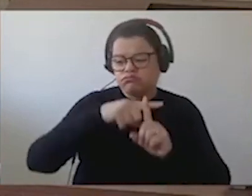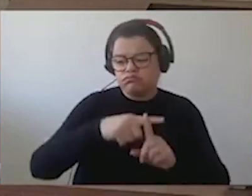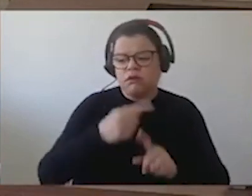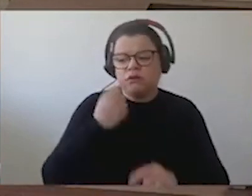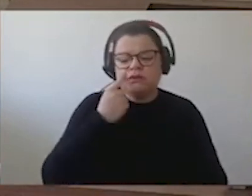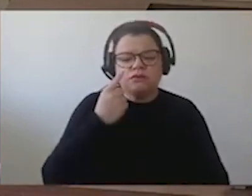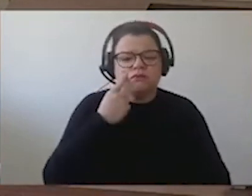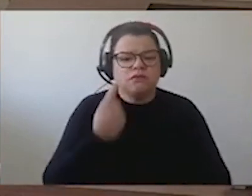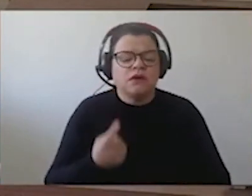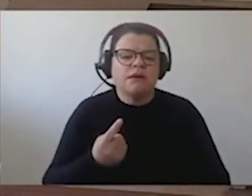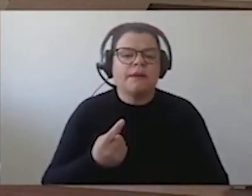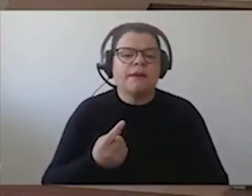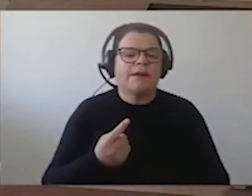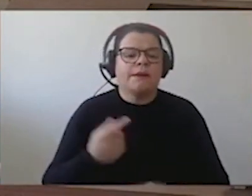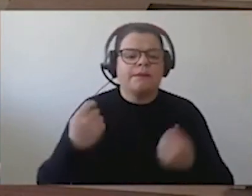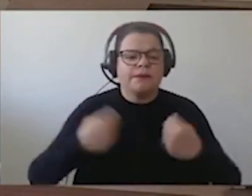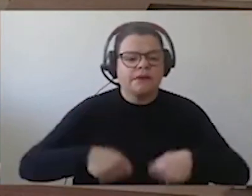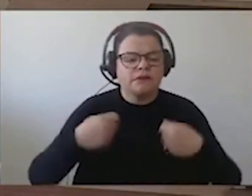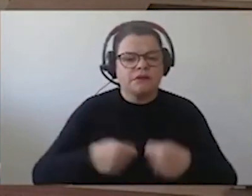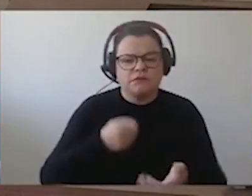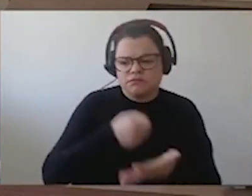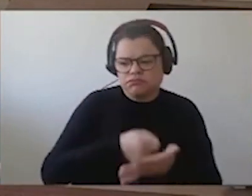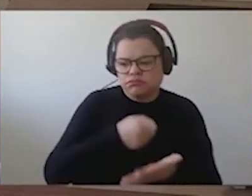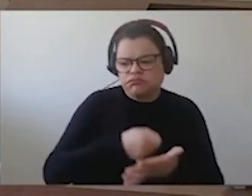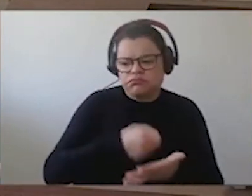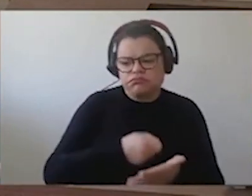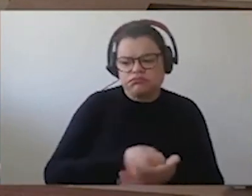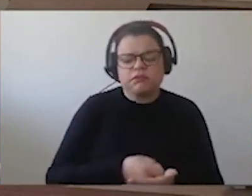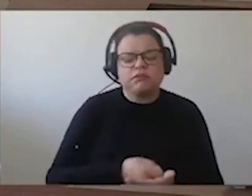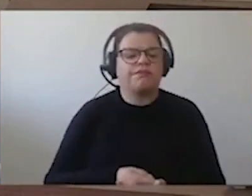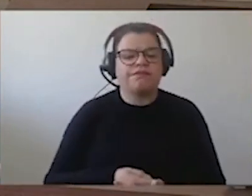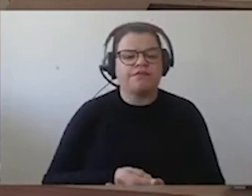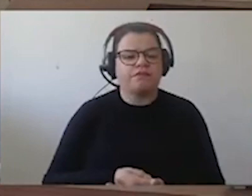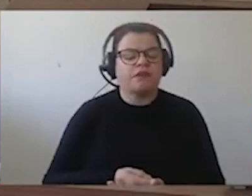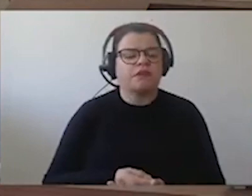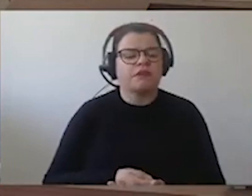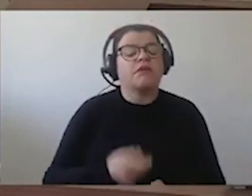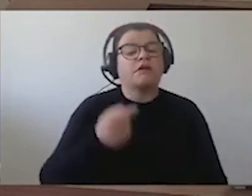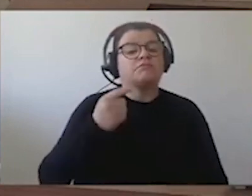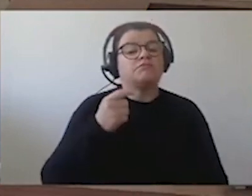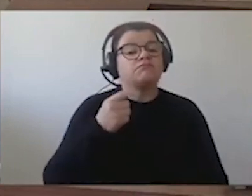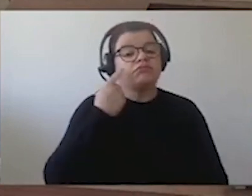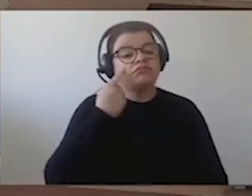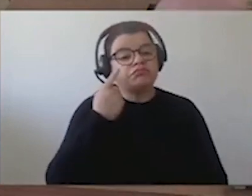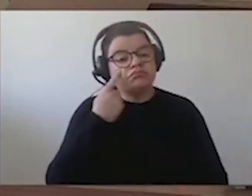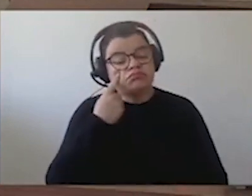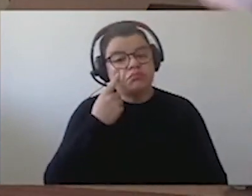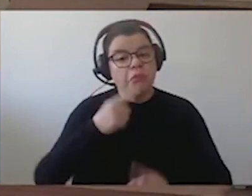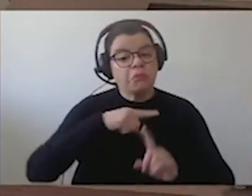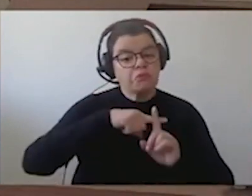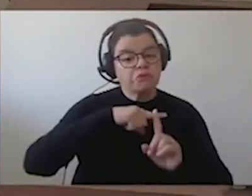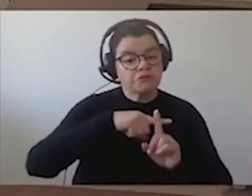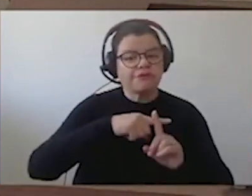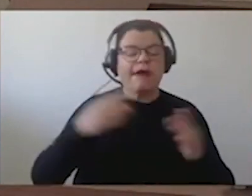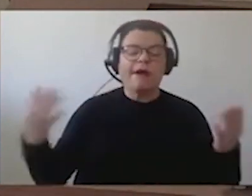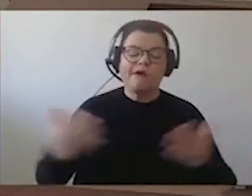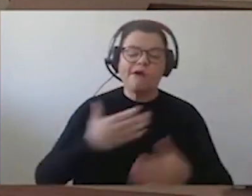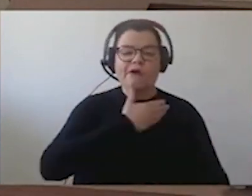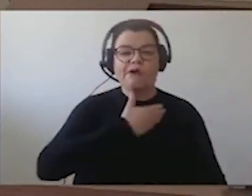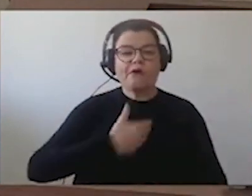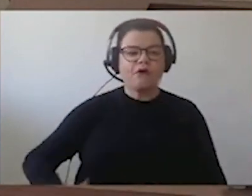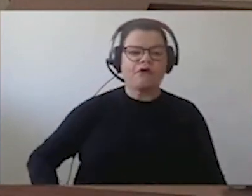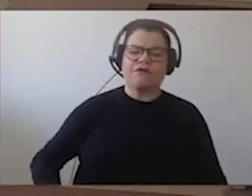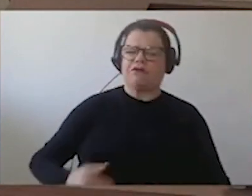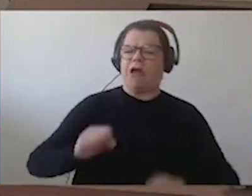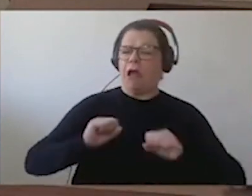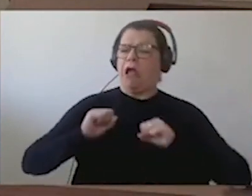contribuição sindical obrigatória, né, que foi uma coisa muito positiva, e agora esse governo, que se diz a favor dos